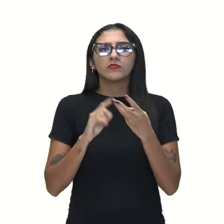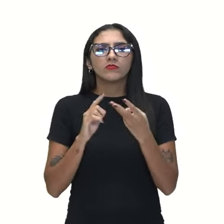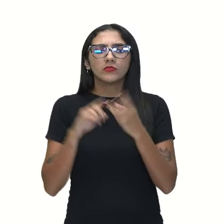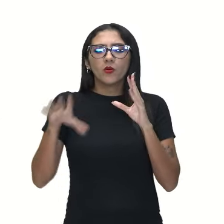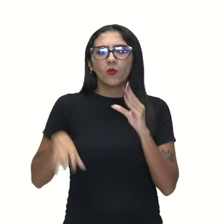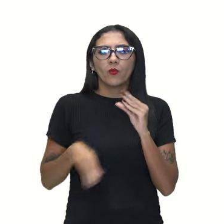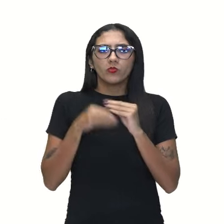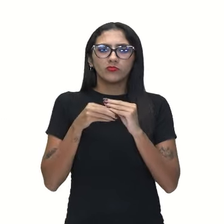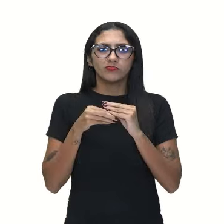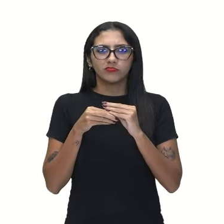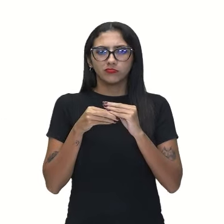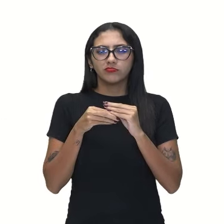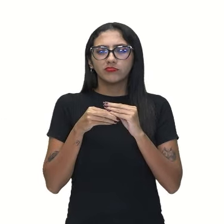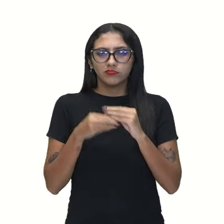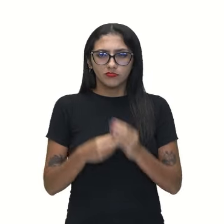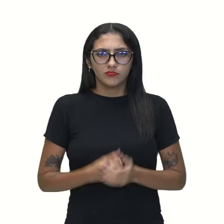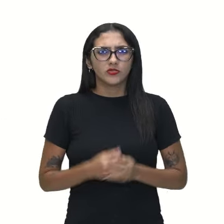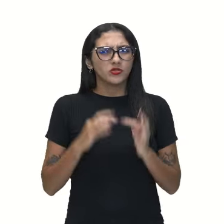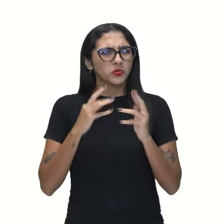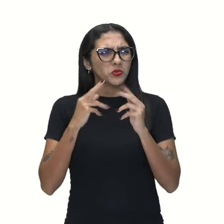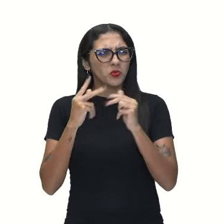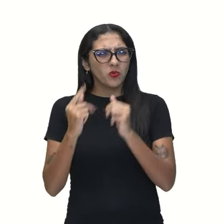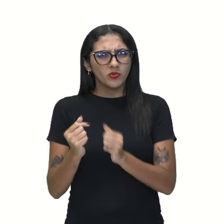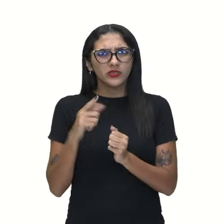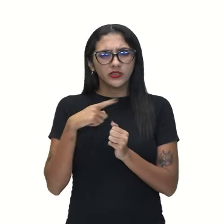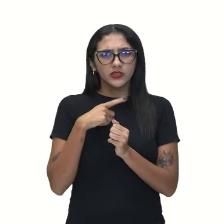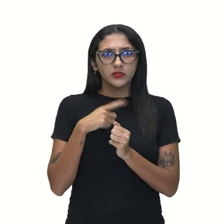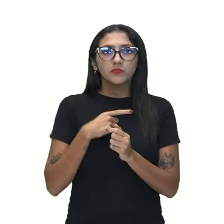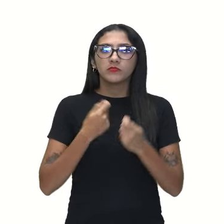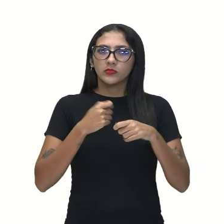conclusões. Todos esses elementos fazem